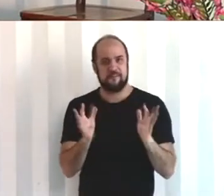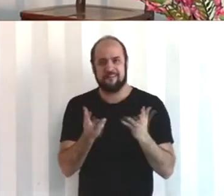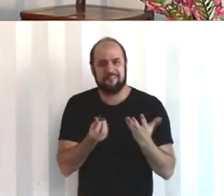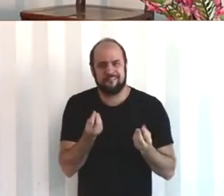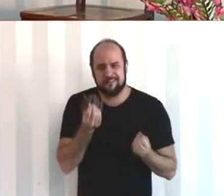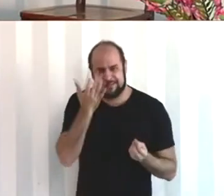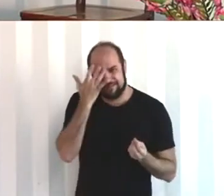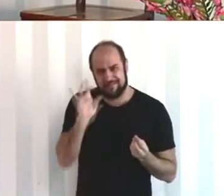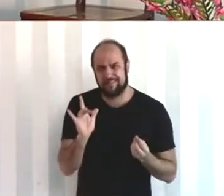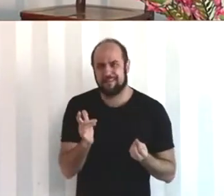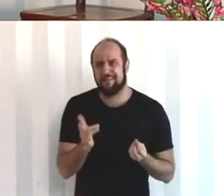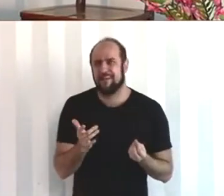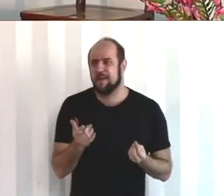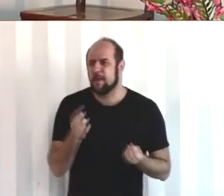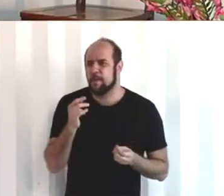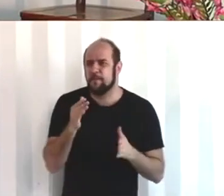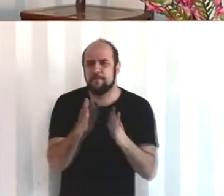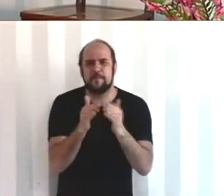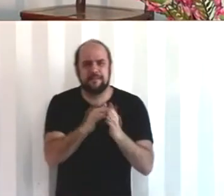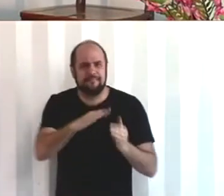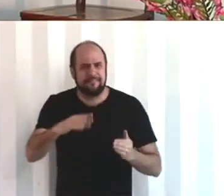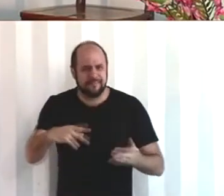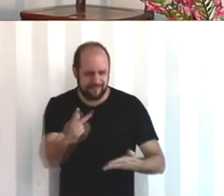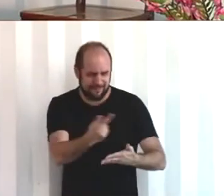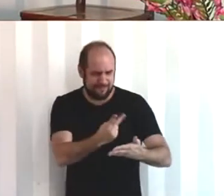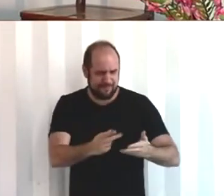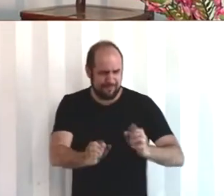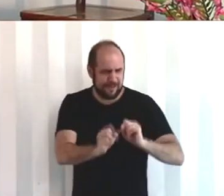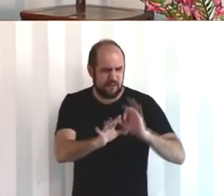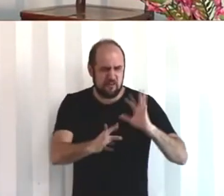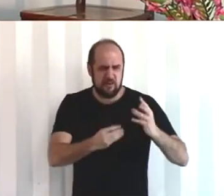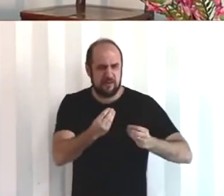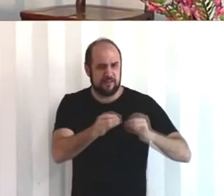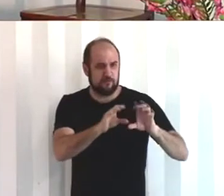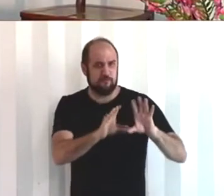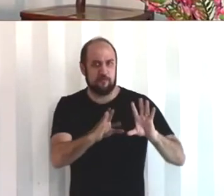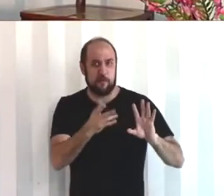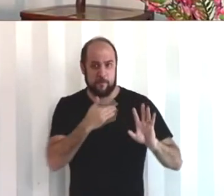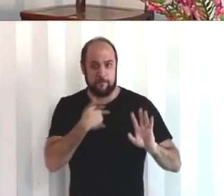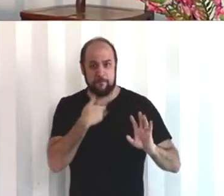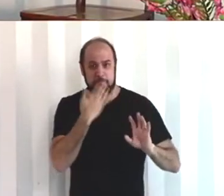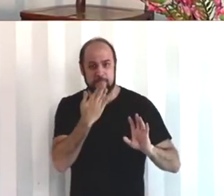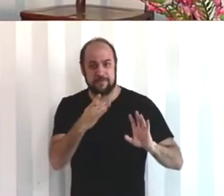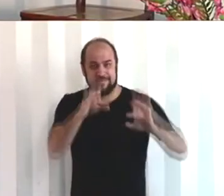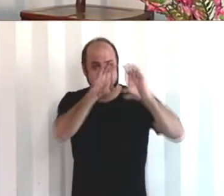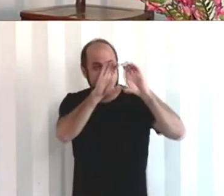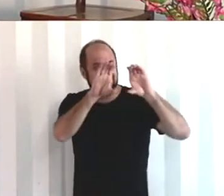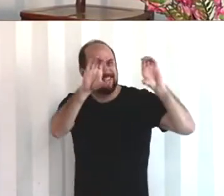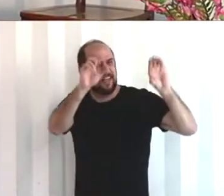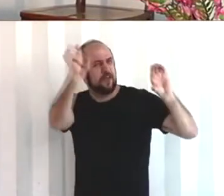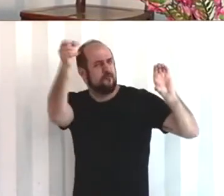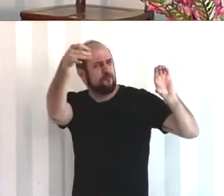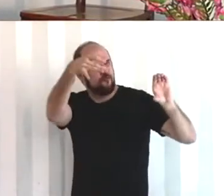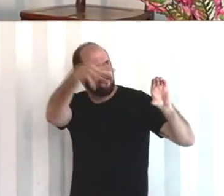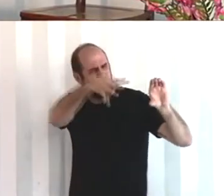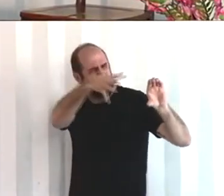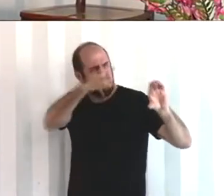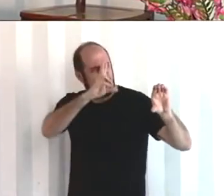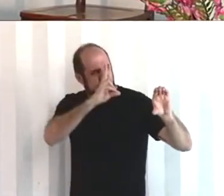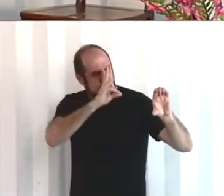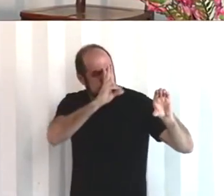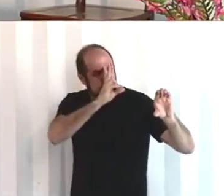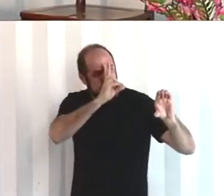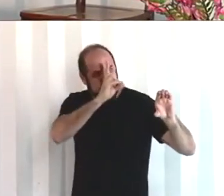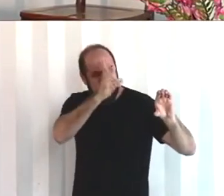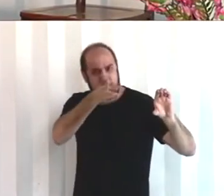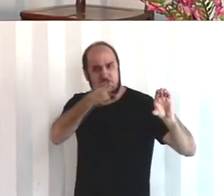pedi para as crianças tentarem reproduzir num papel o desenho de um céu lindo, com raios brilhando, aquela luz, mas você diz: de onde vem